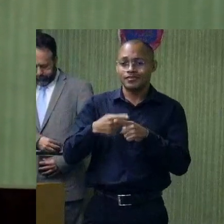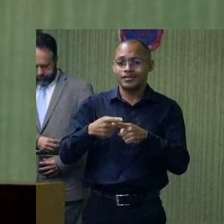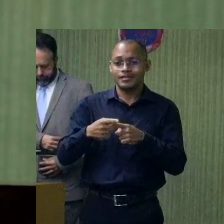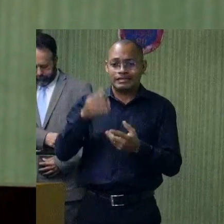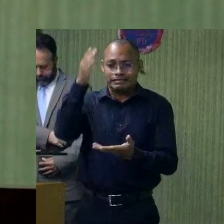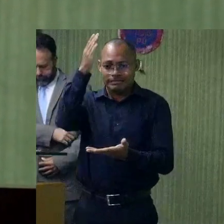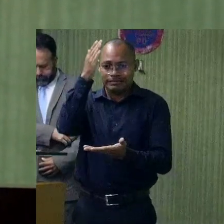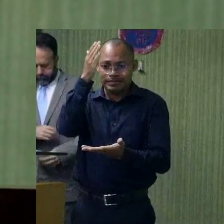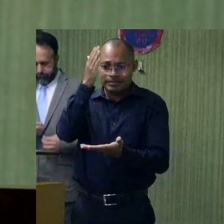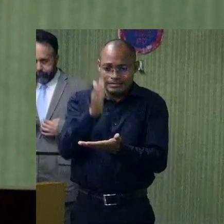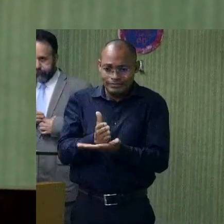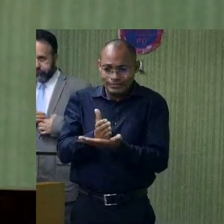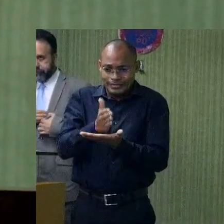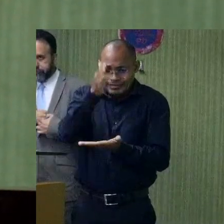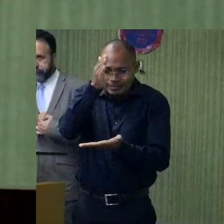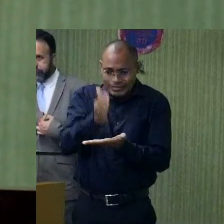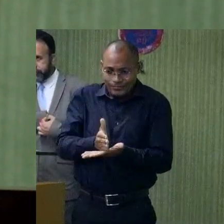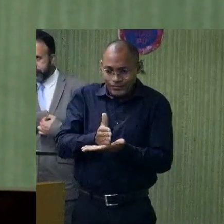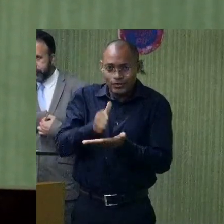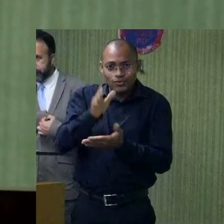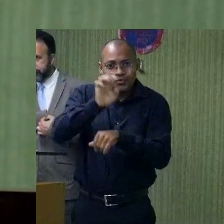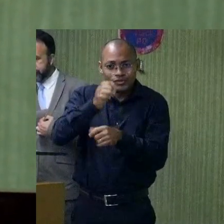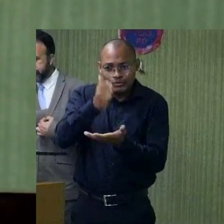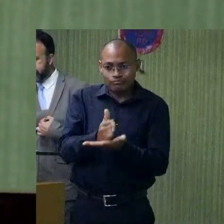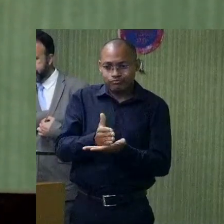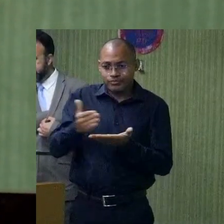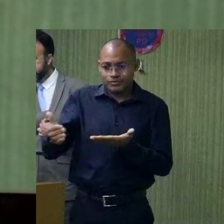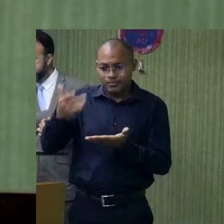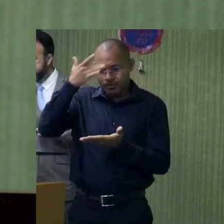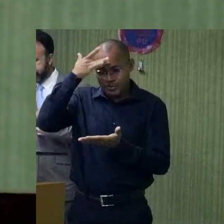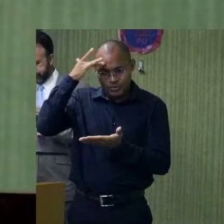nada atingidos e os atingidos de alguma forma